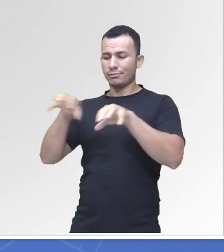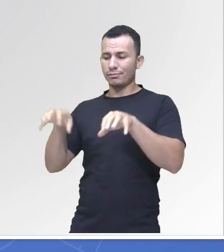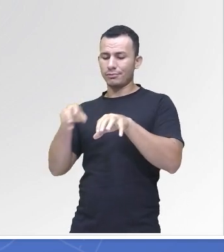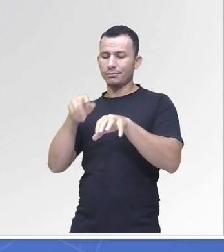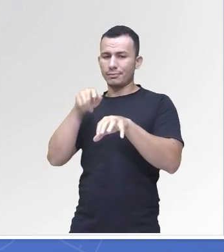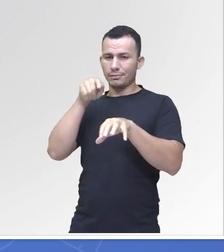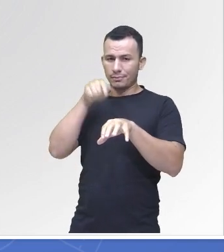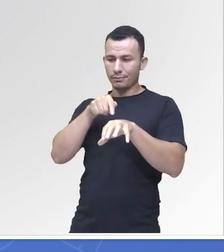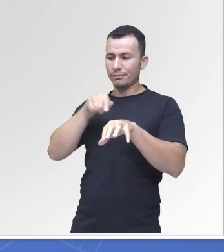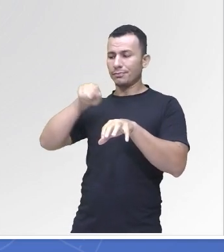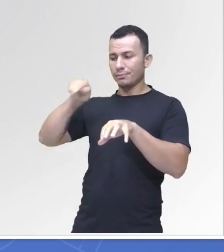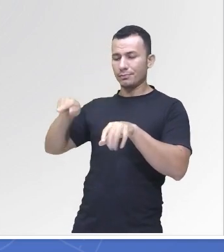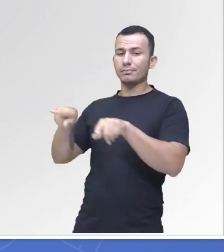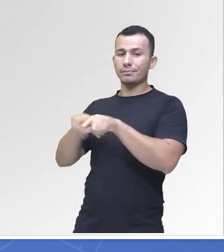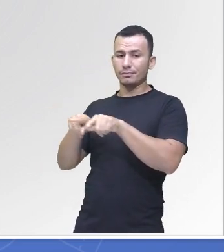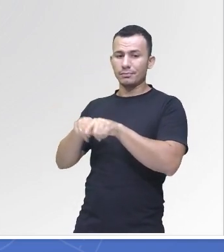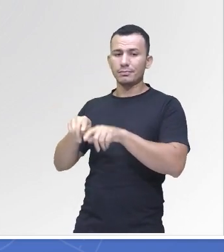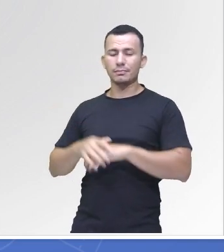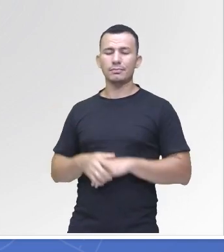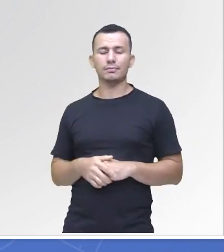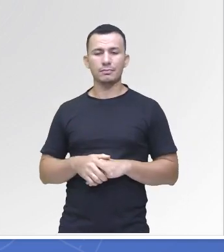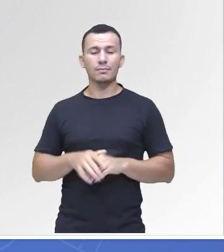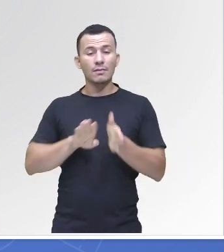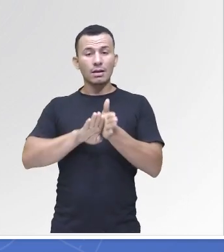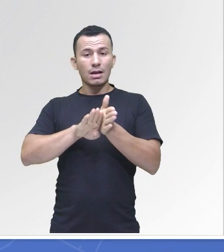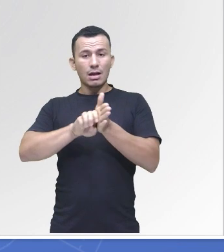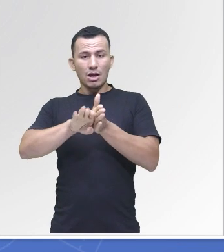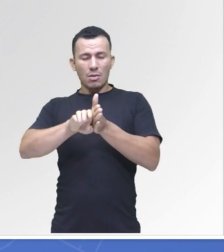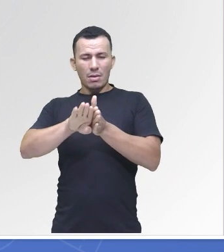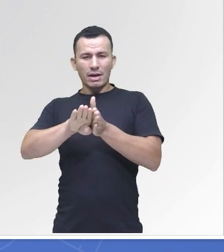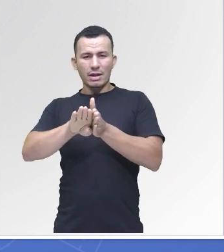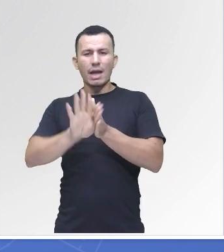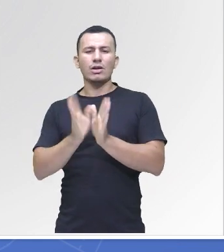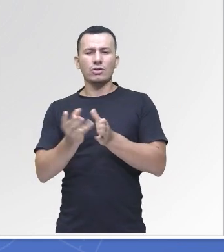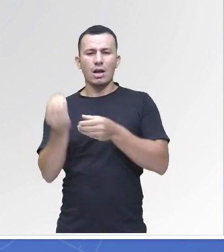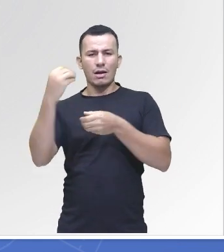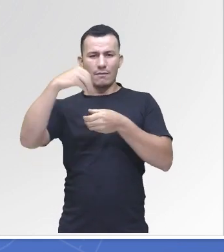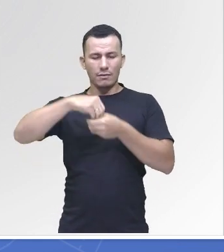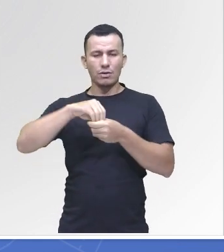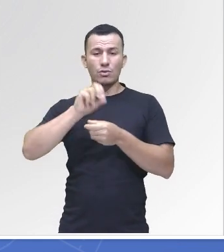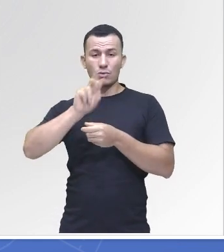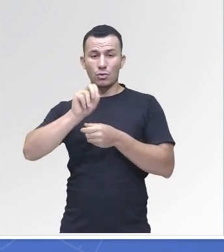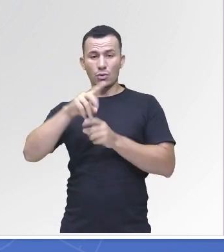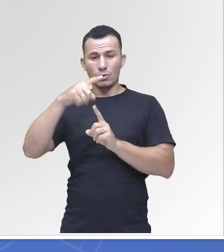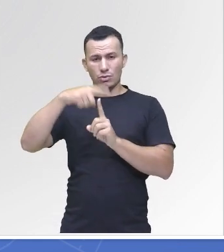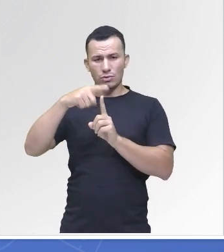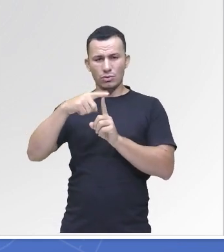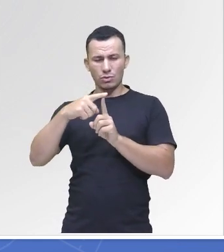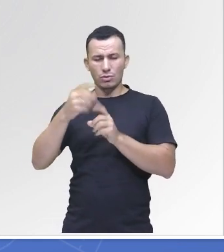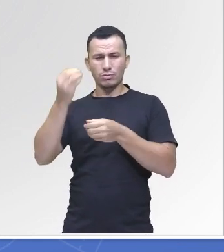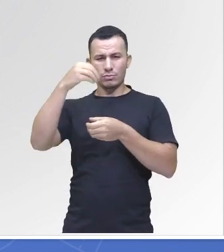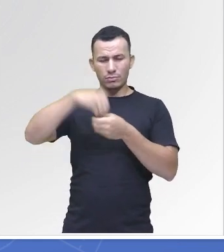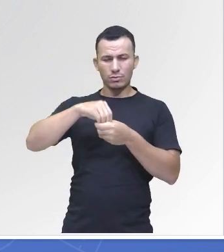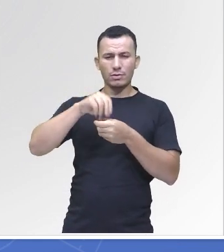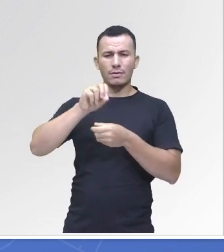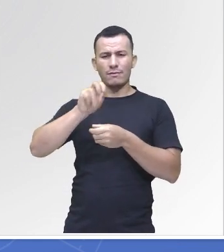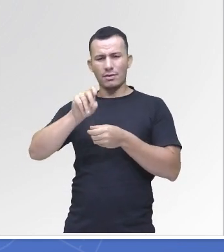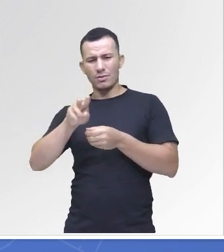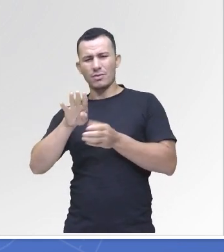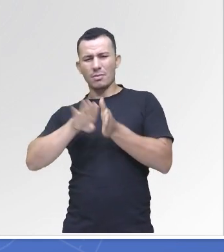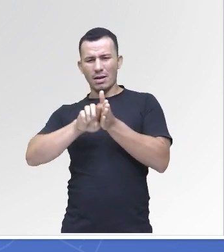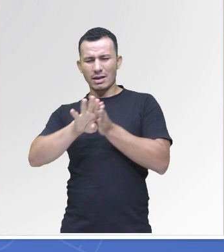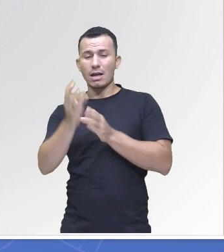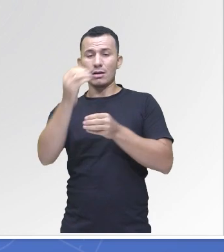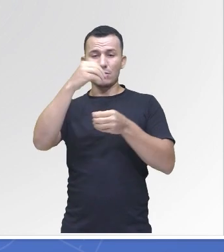aqui. Uma bactéria que está com os dois materiais genéticos, né, do vírus e da bactéria, e